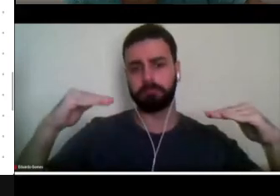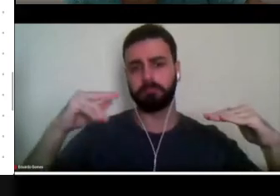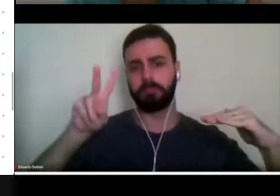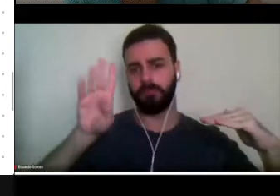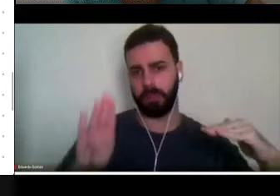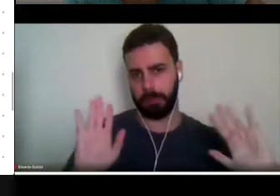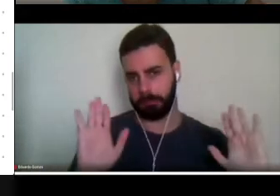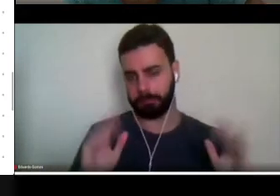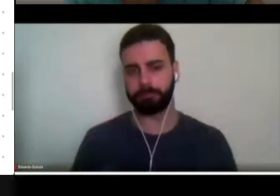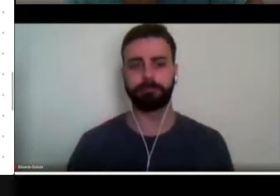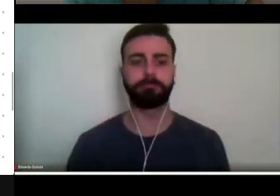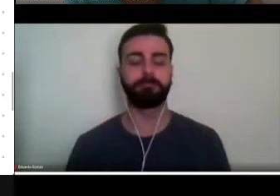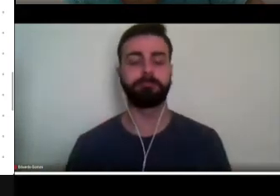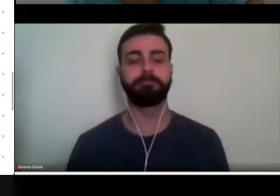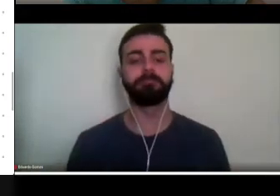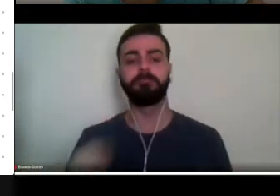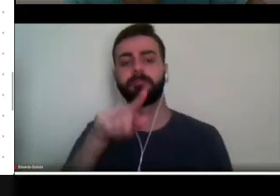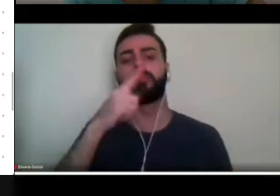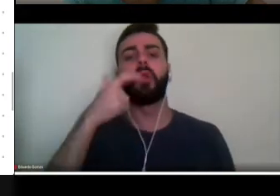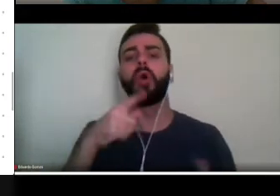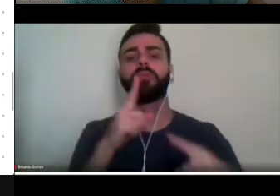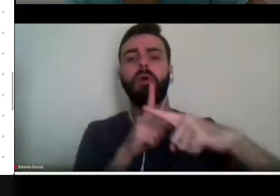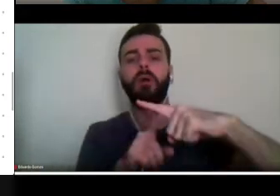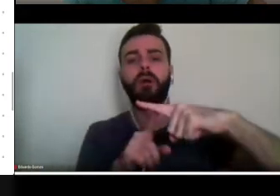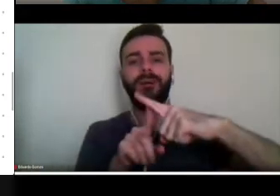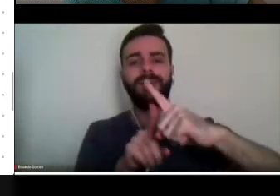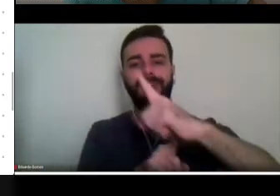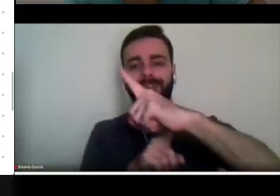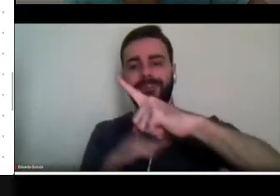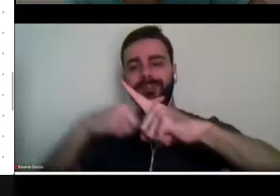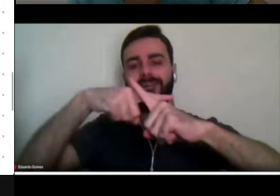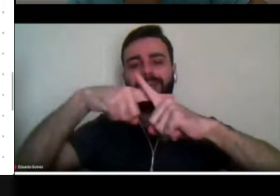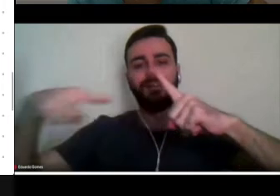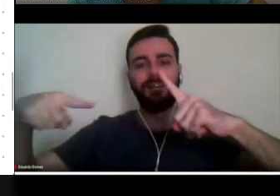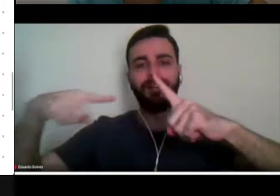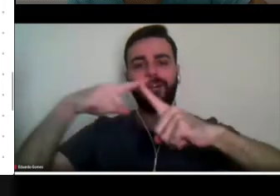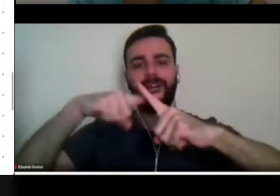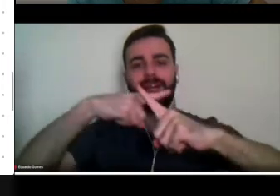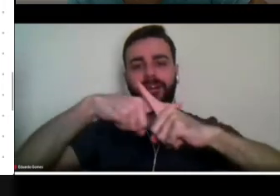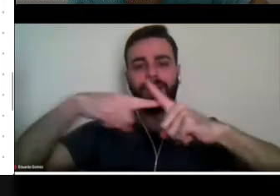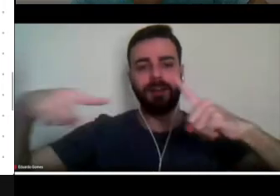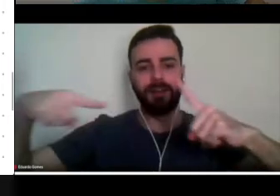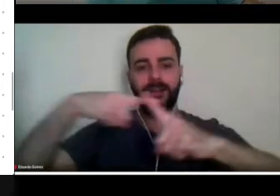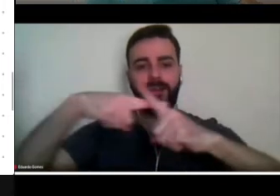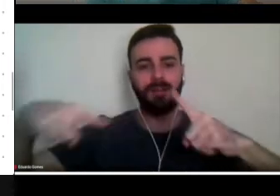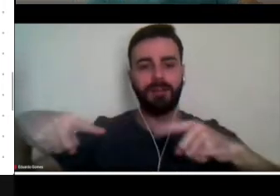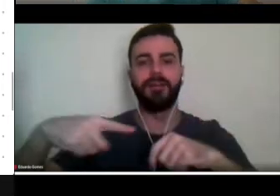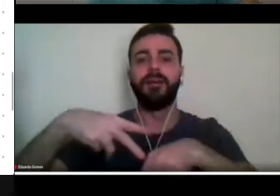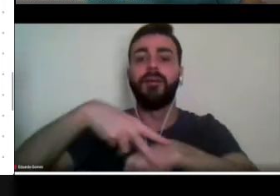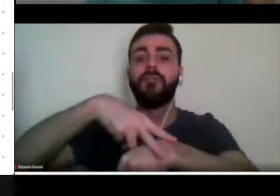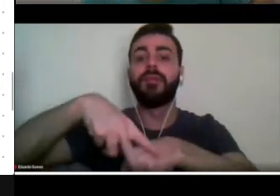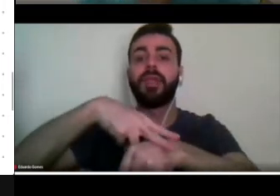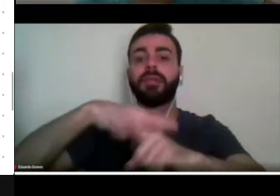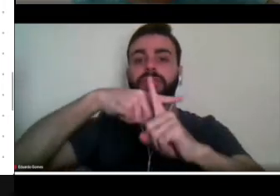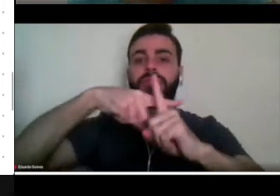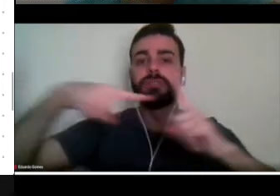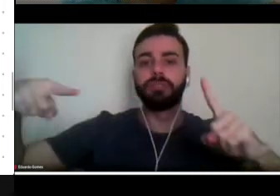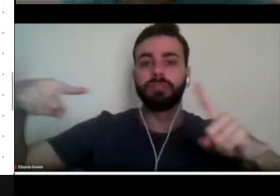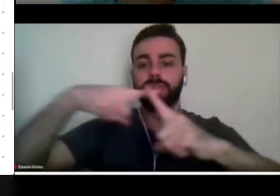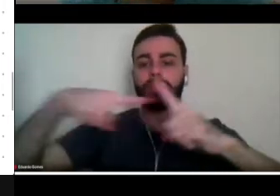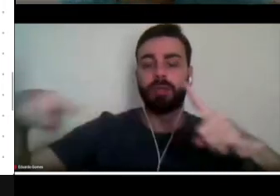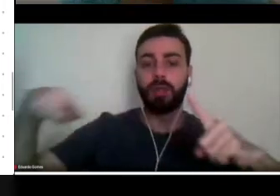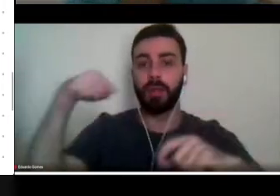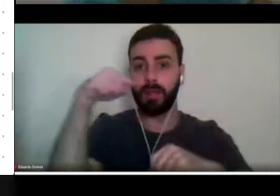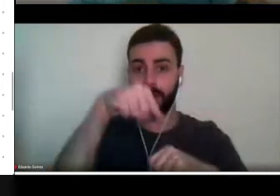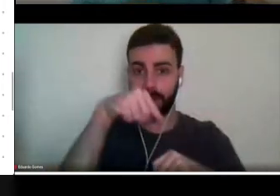em verde. É o ponto em que a velocidade de A é igual à velocidade de B. E aonde que isso